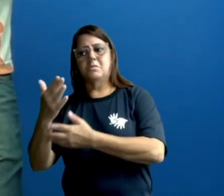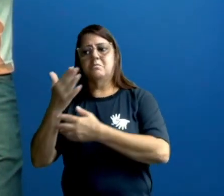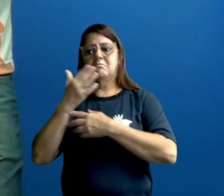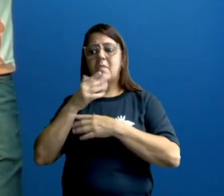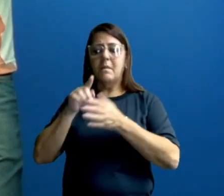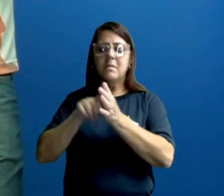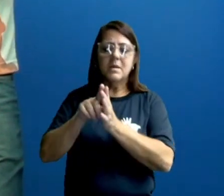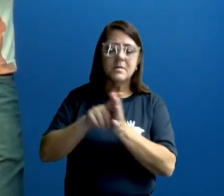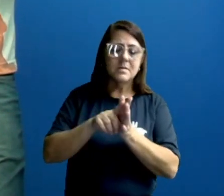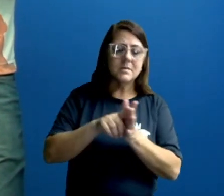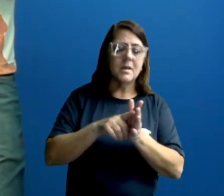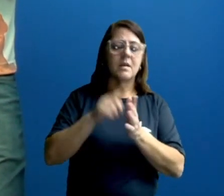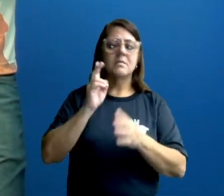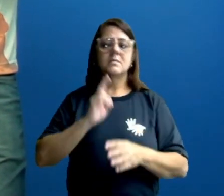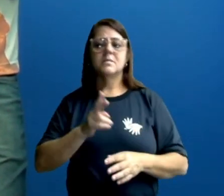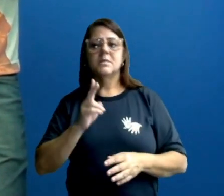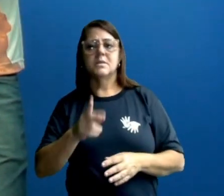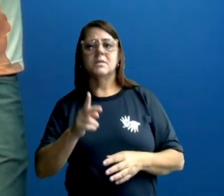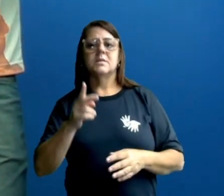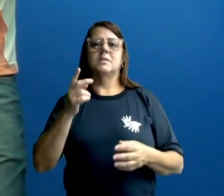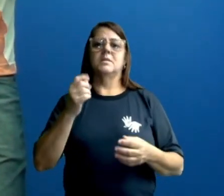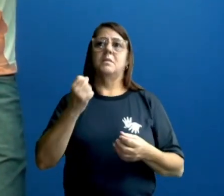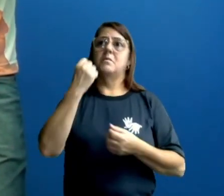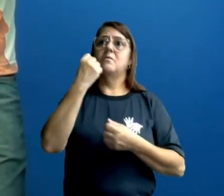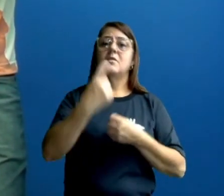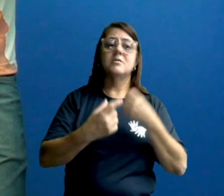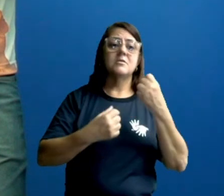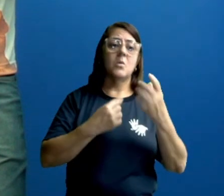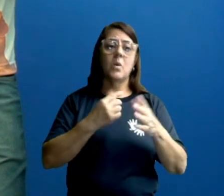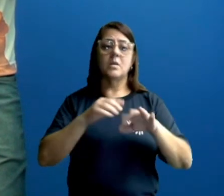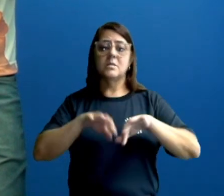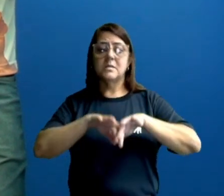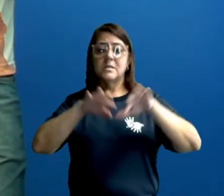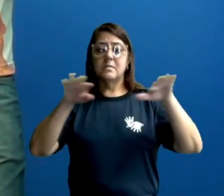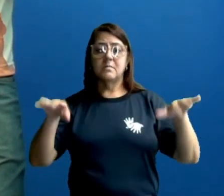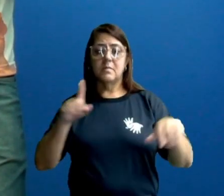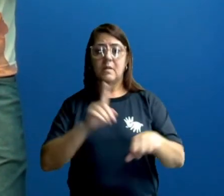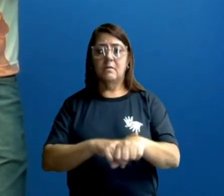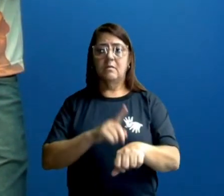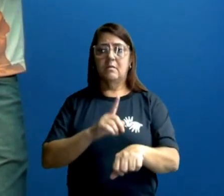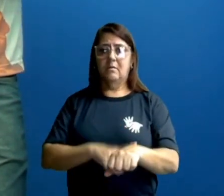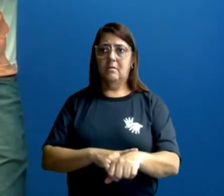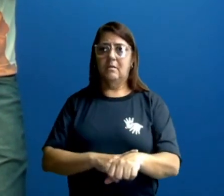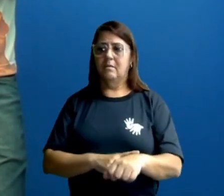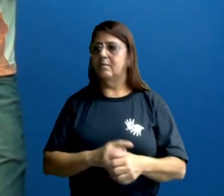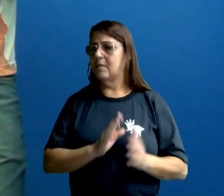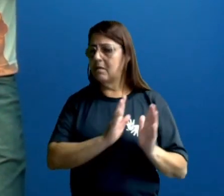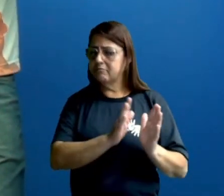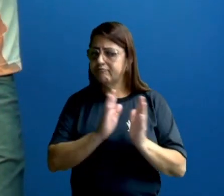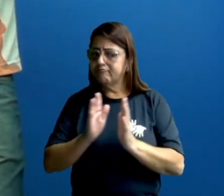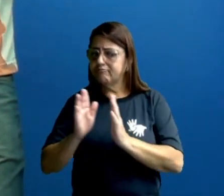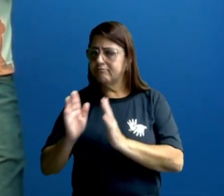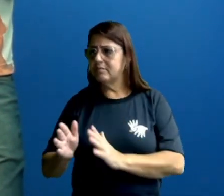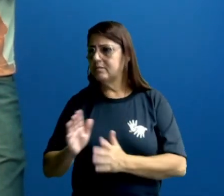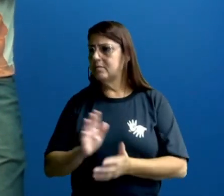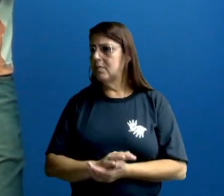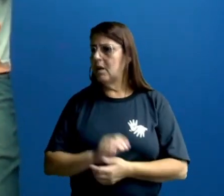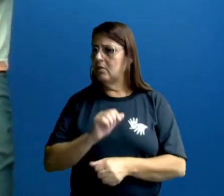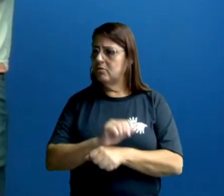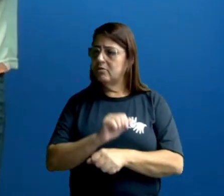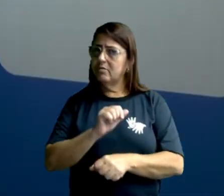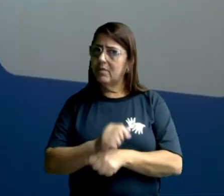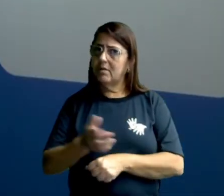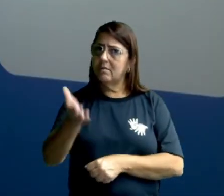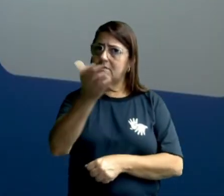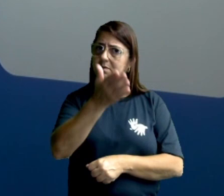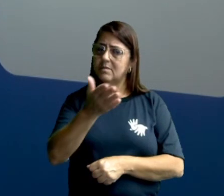e sempre com um equilíbrio, tá certo? Sabermos dividir o nosso tempo, ok? Eu espero que vocês